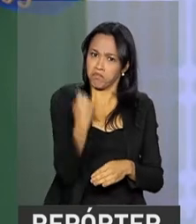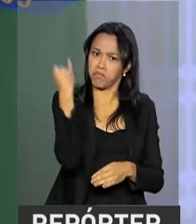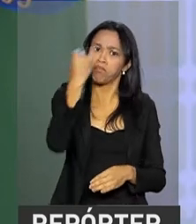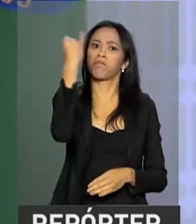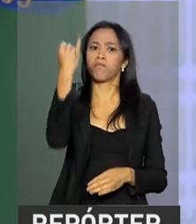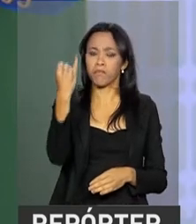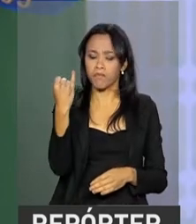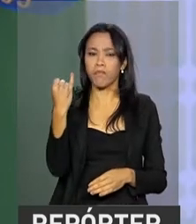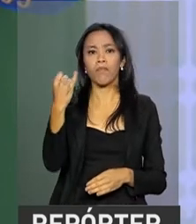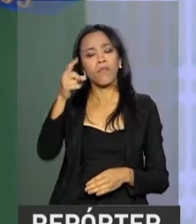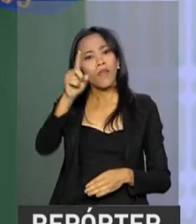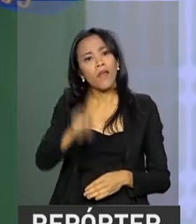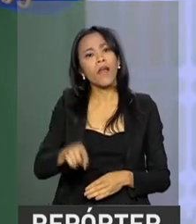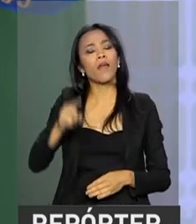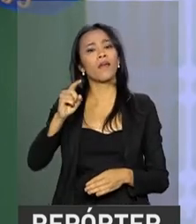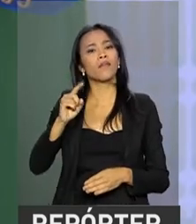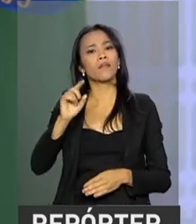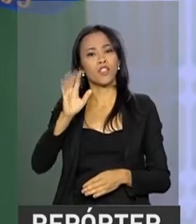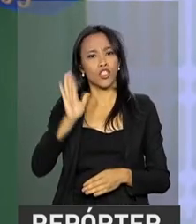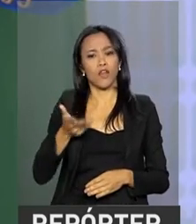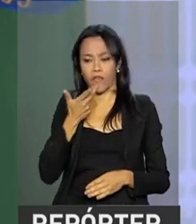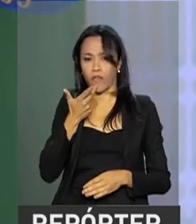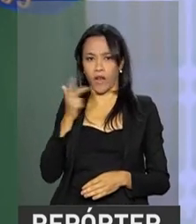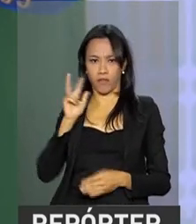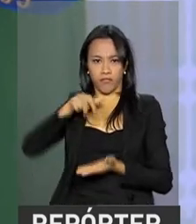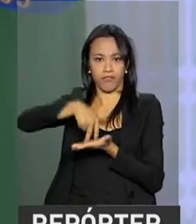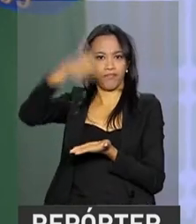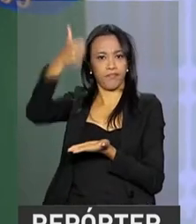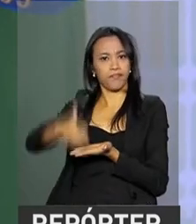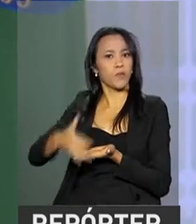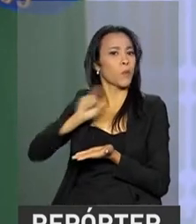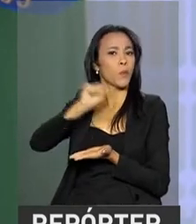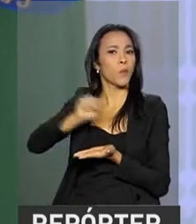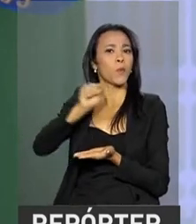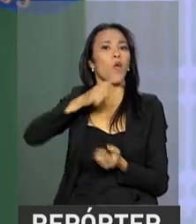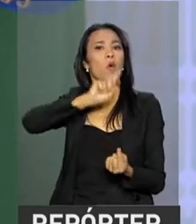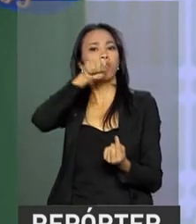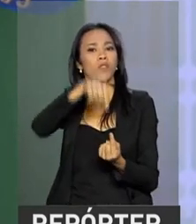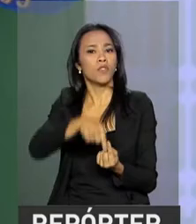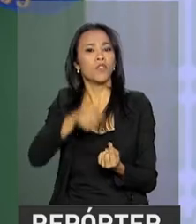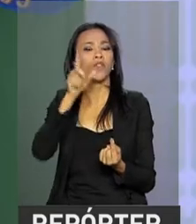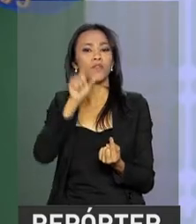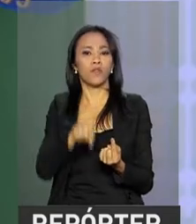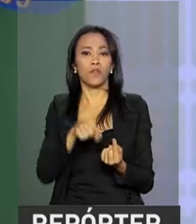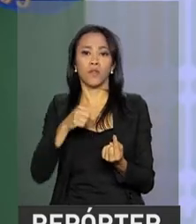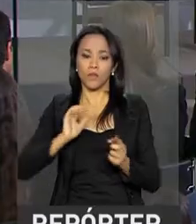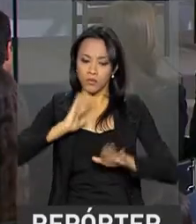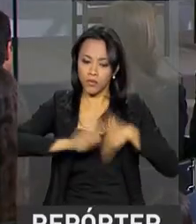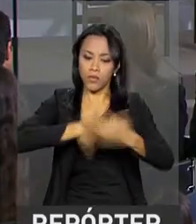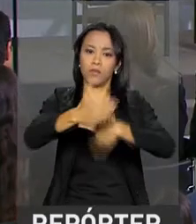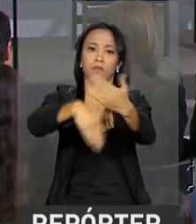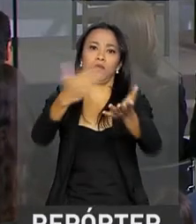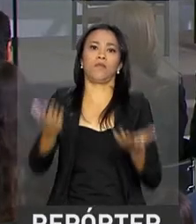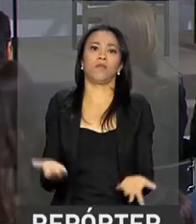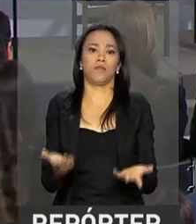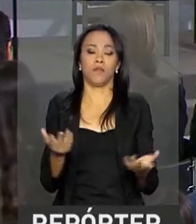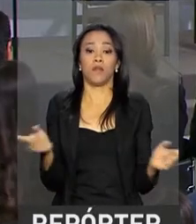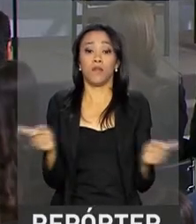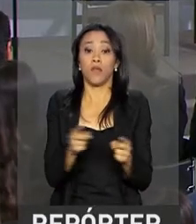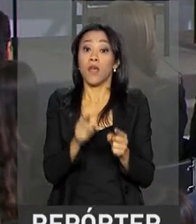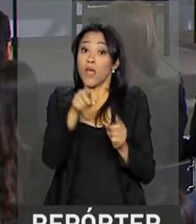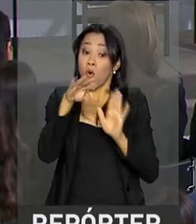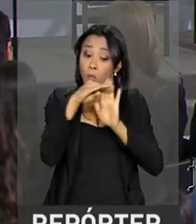na verdade a realização como foi dito aqui dos objetivos do desenvolvimento sustentado o programa vai possibilitar